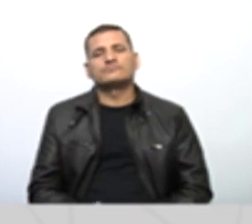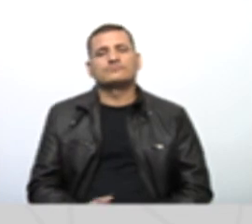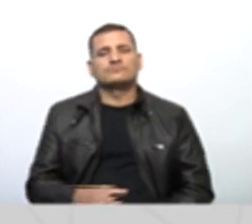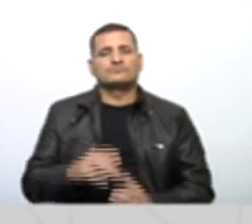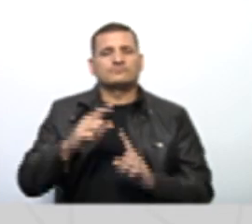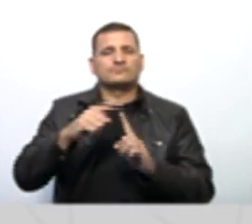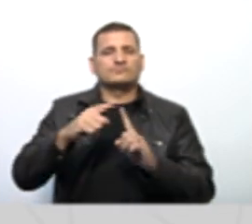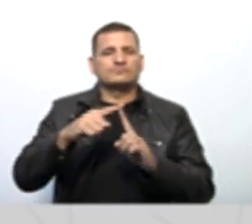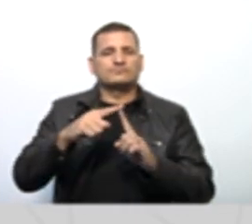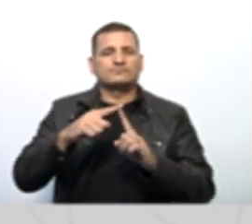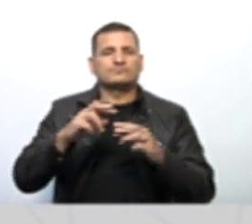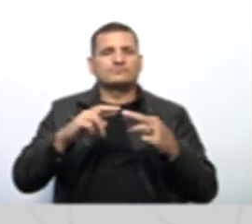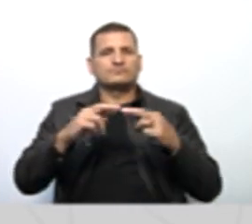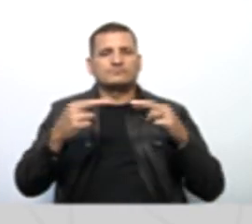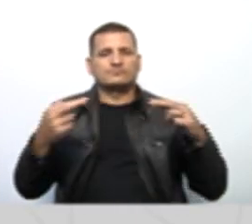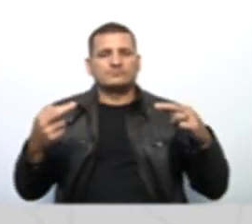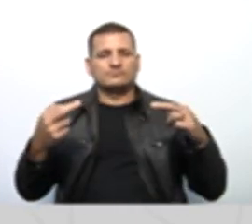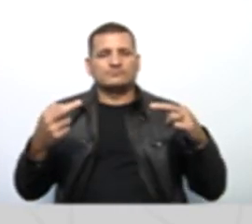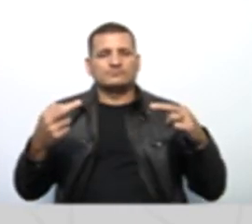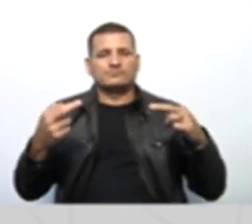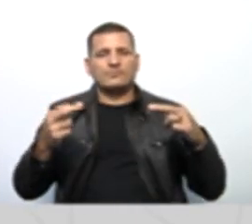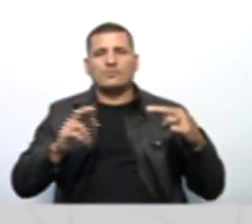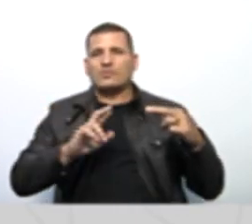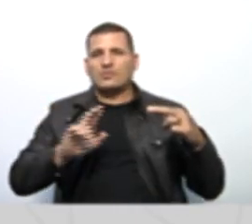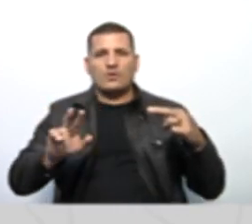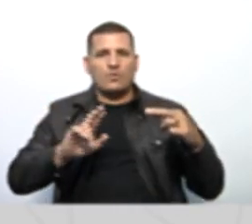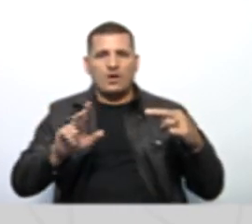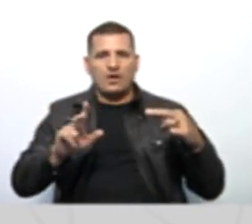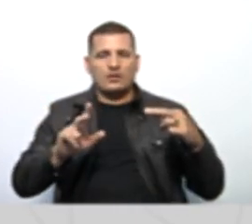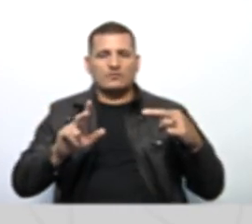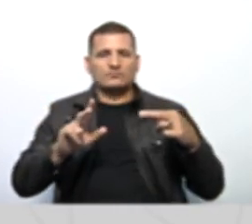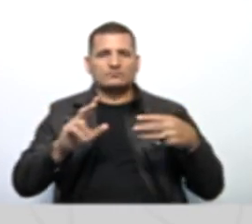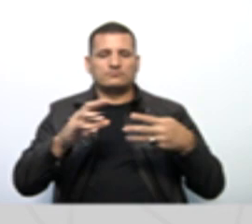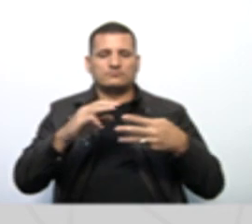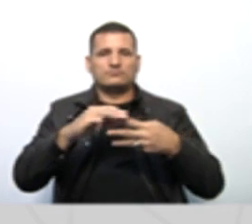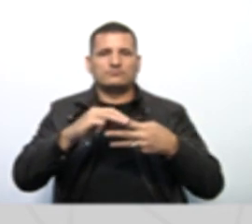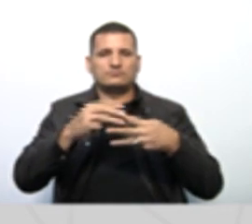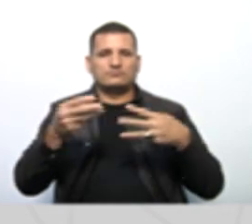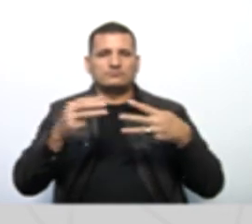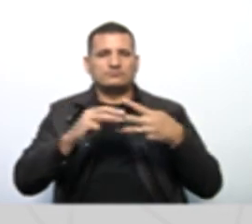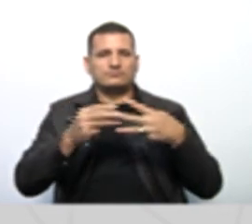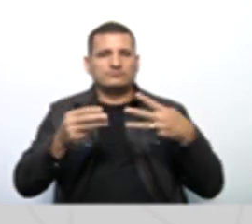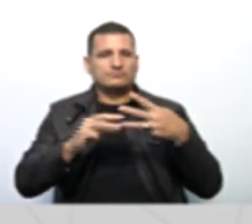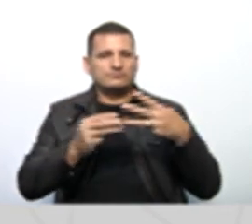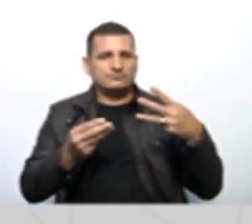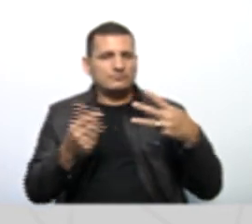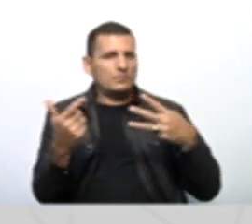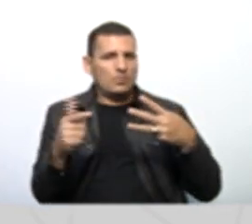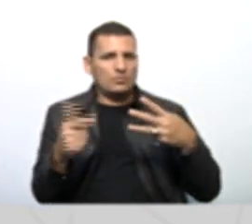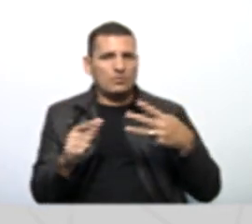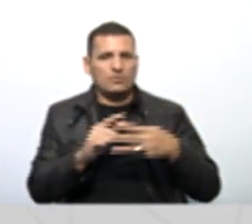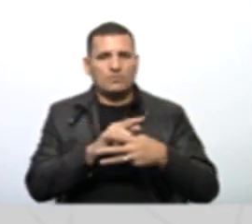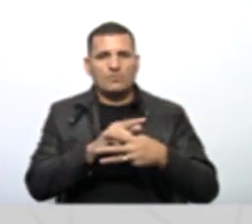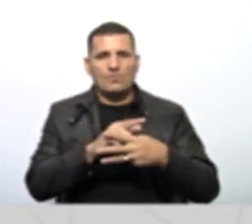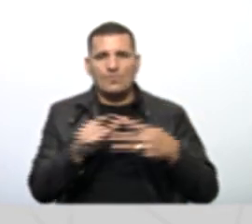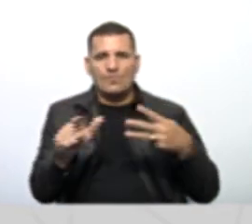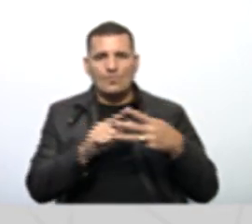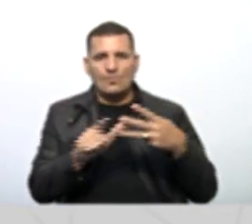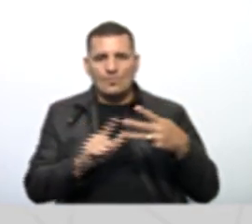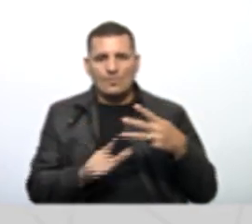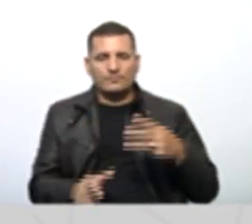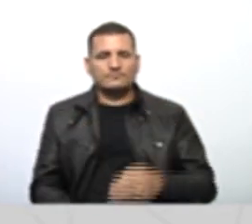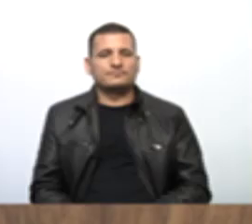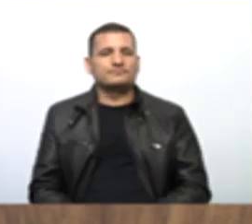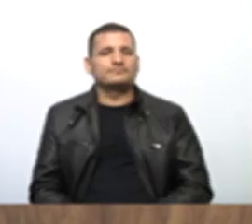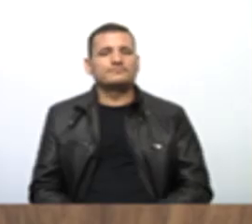não é o cabo blindado como é que foi a participação aí para uso pessoal olha só para uso